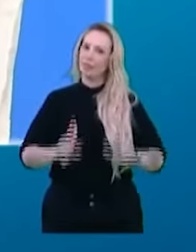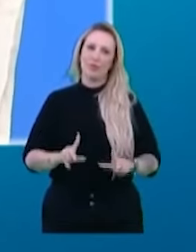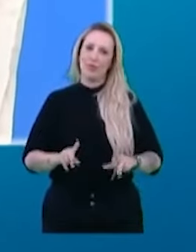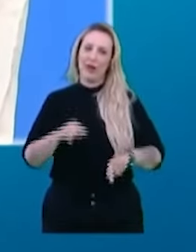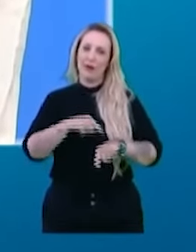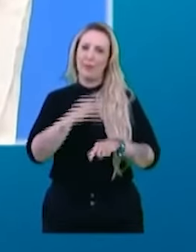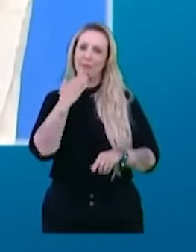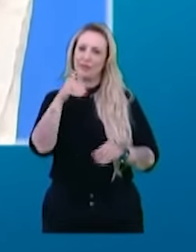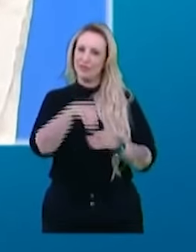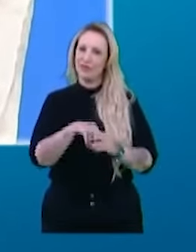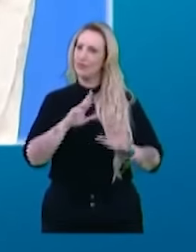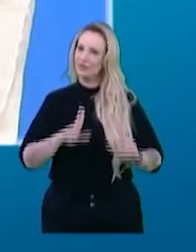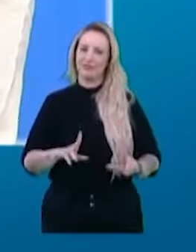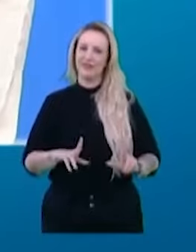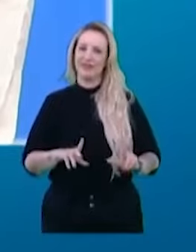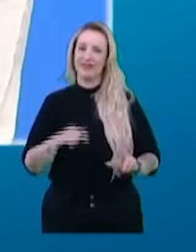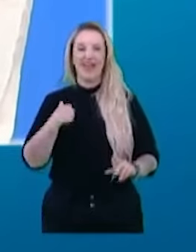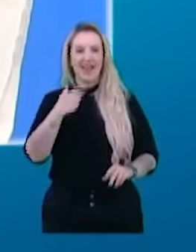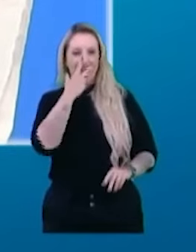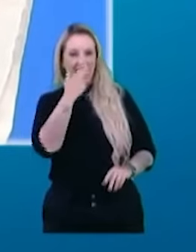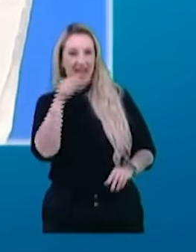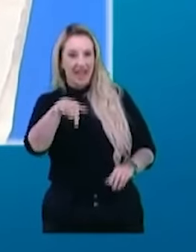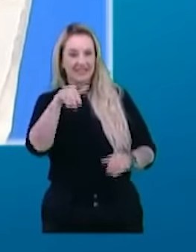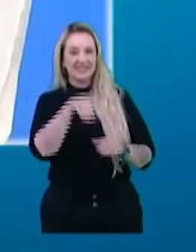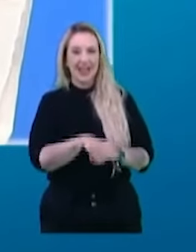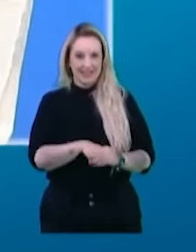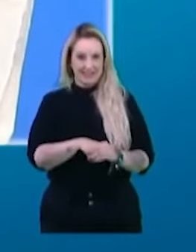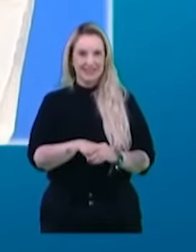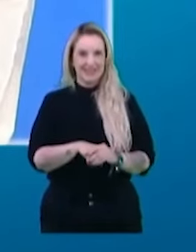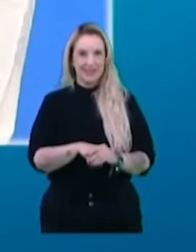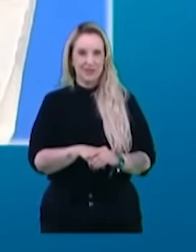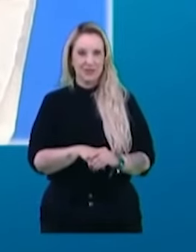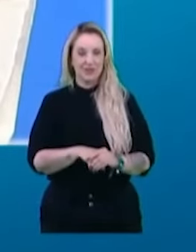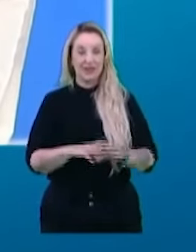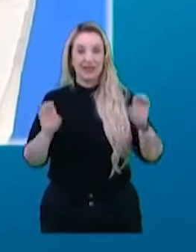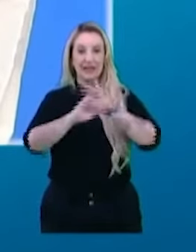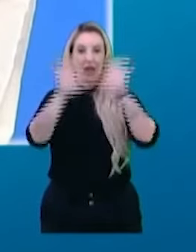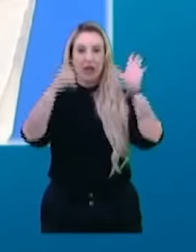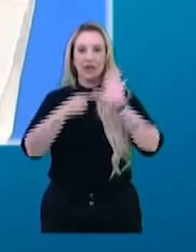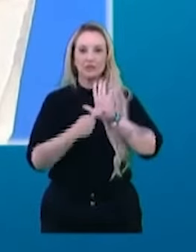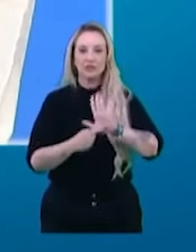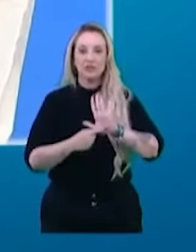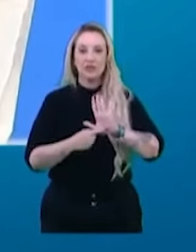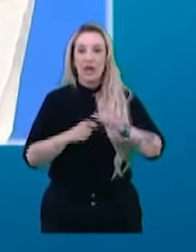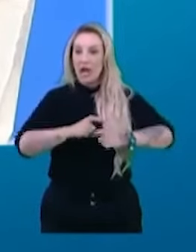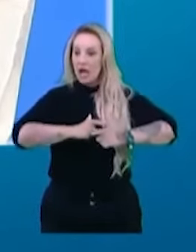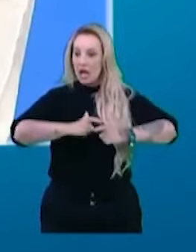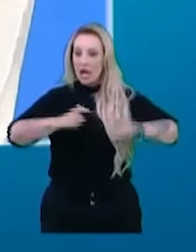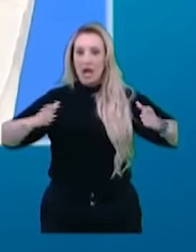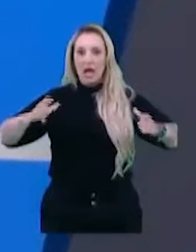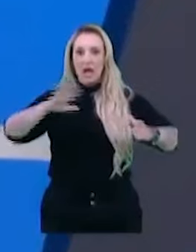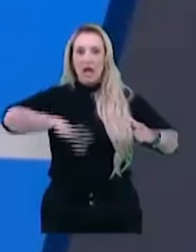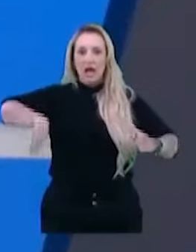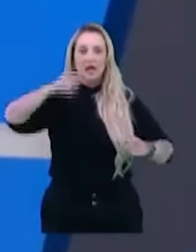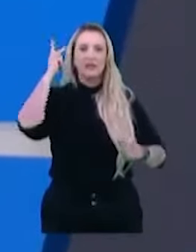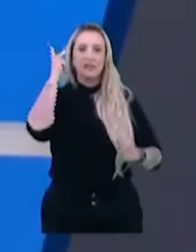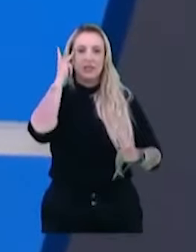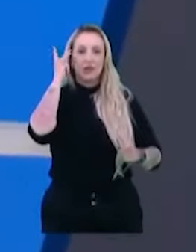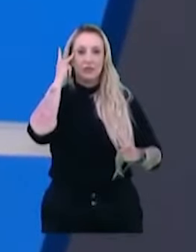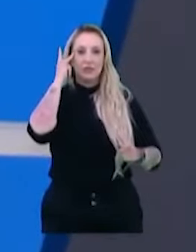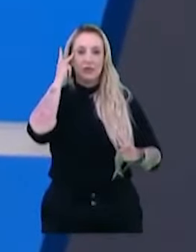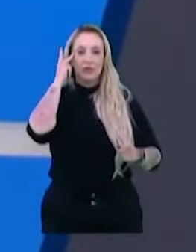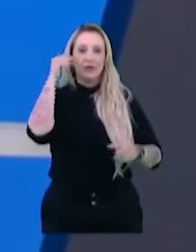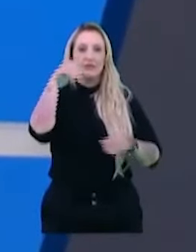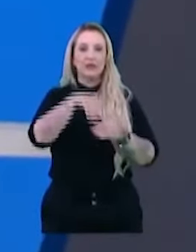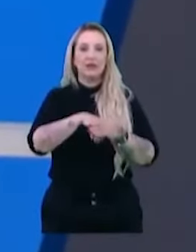venha na hora de pedir voto. É que eu acho que essa eleição, ela deixou claro a dimensão desse fenômeno na cidade de São Paulo com a votação